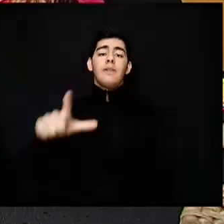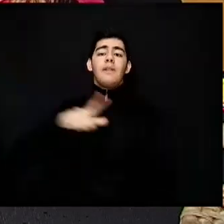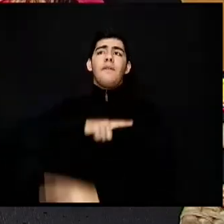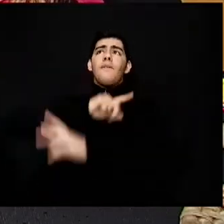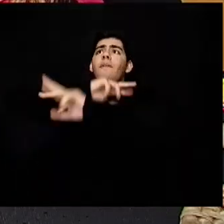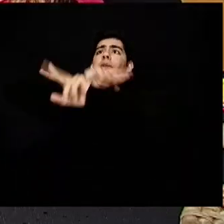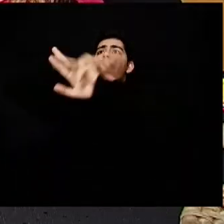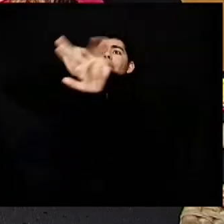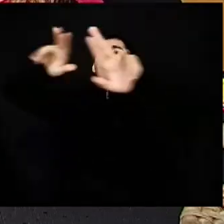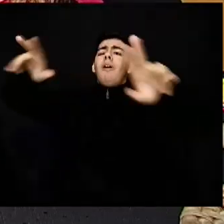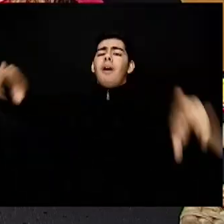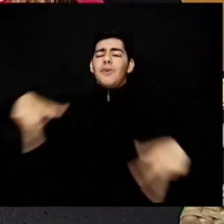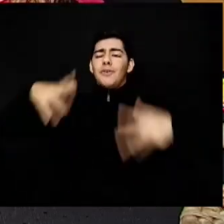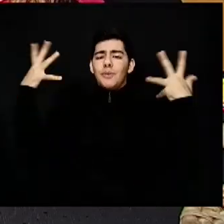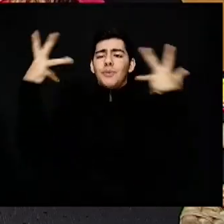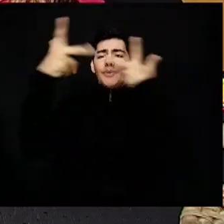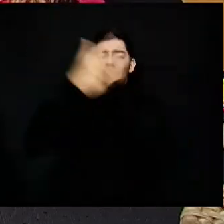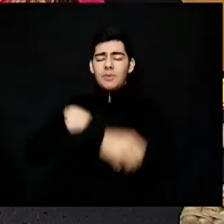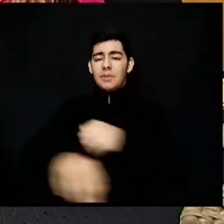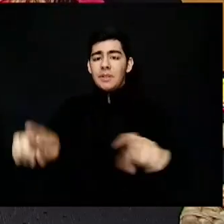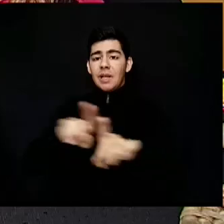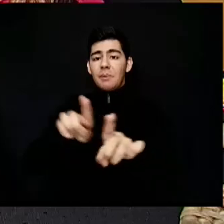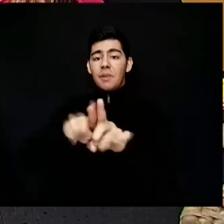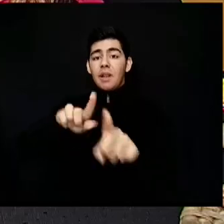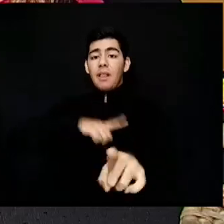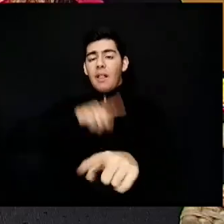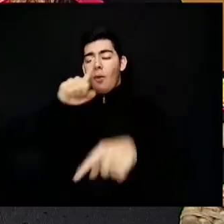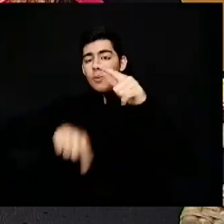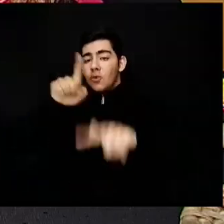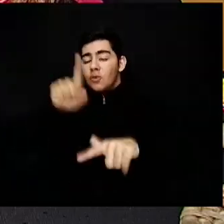Tem algumas peças mais